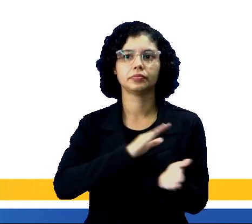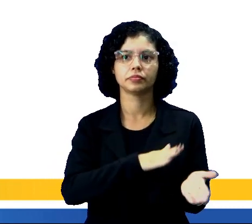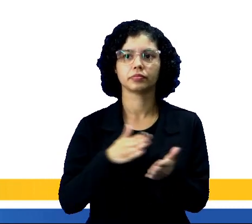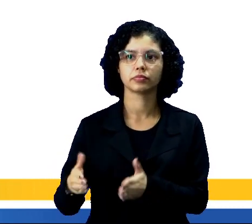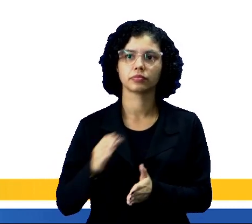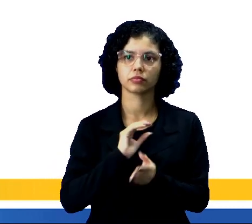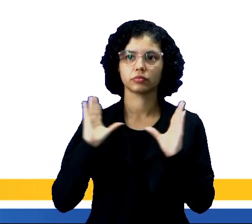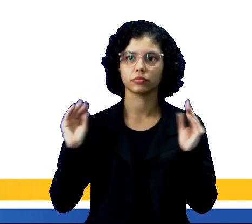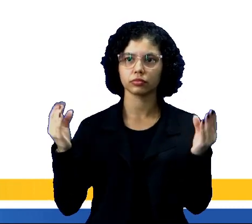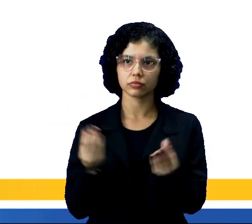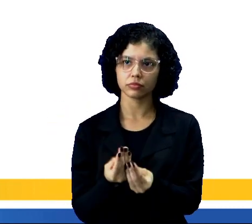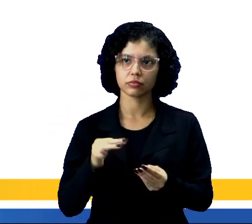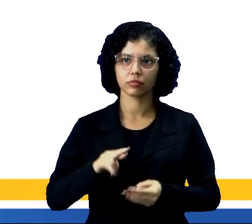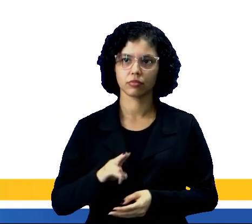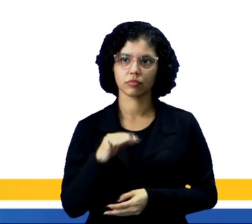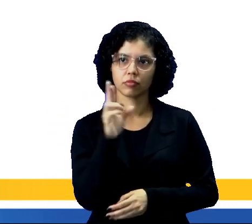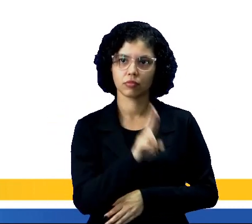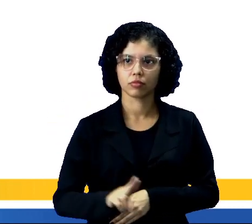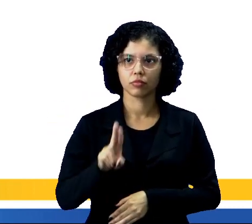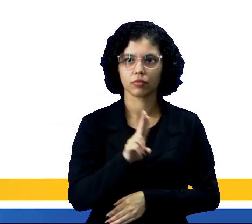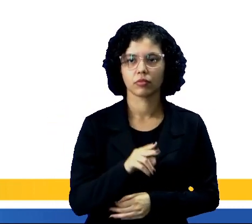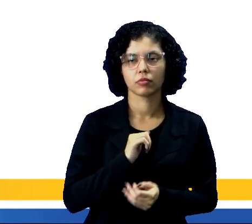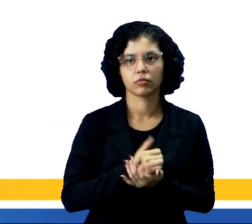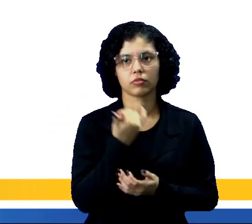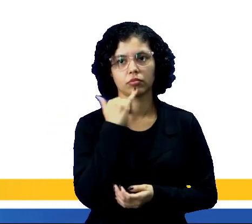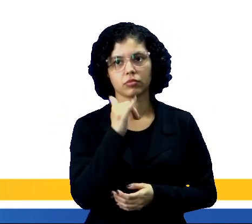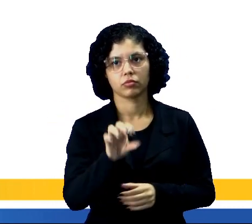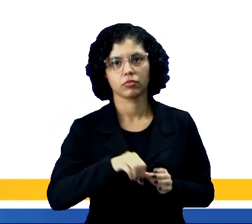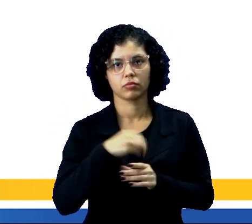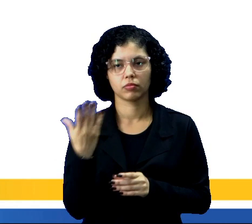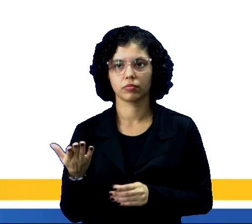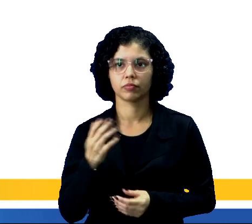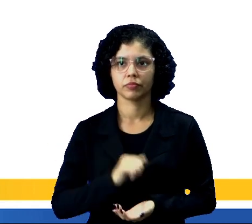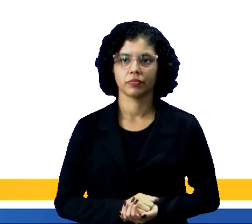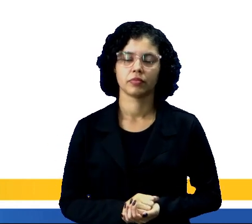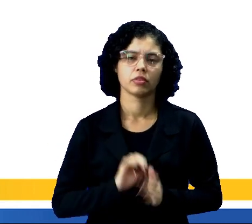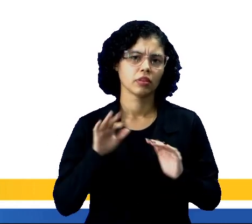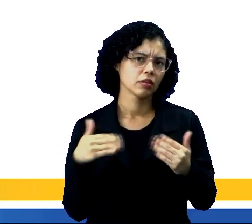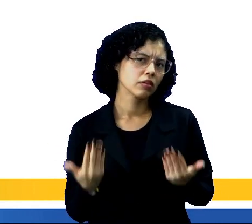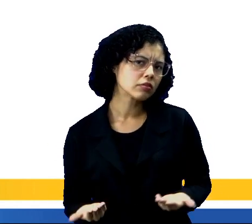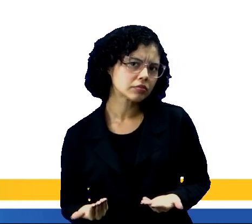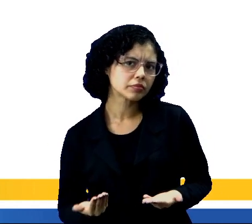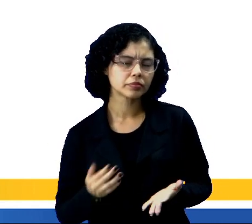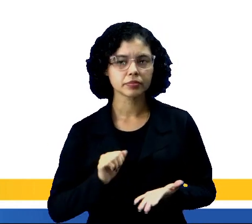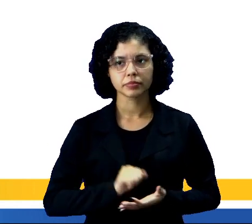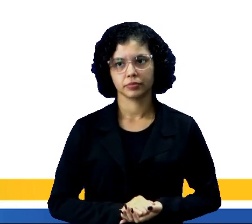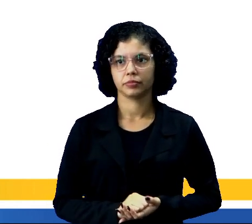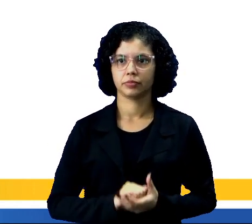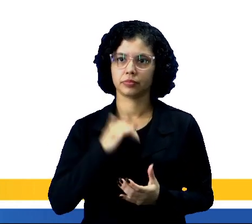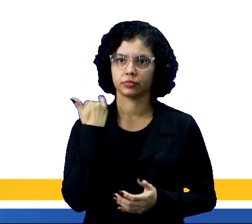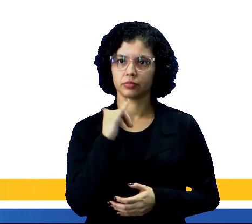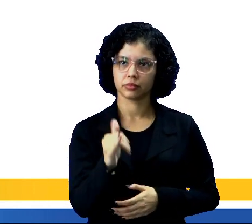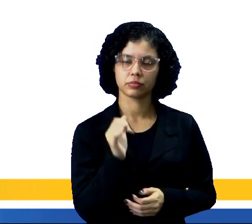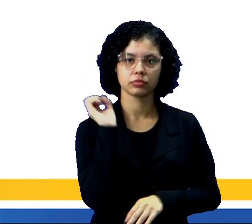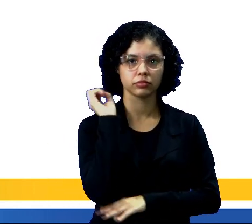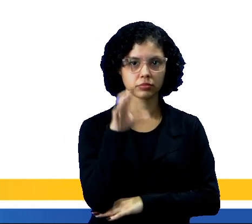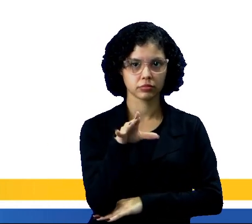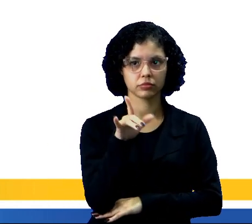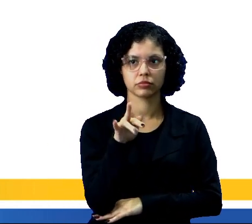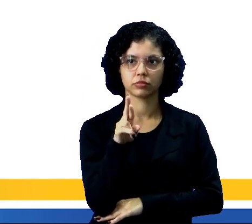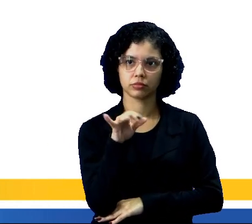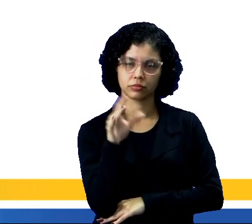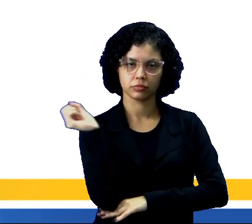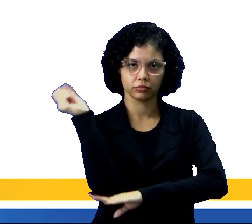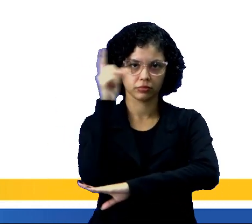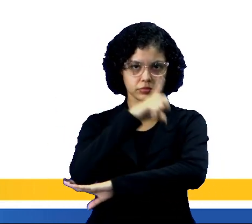a partir de substâncias minerais, utilizando fontes de energia externa. Que energia externa é essa? A energia luminosa, né, que